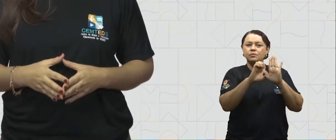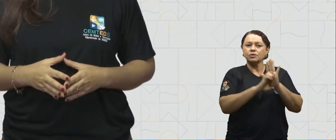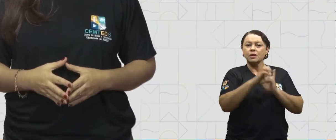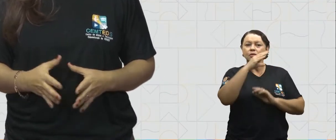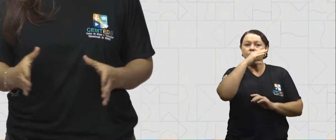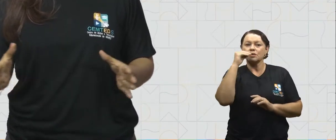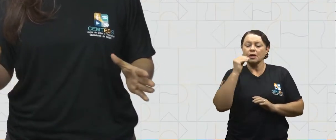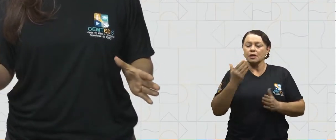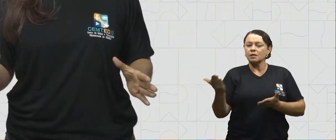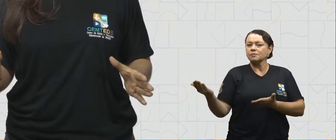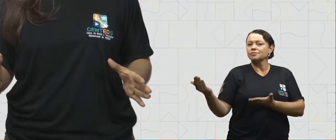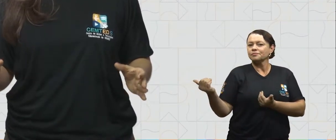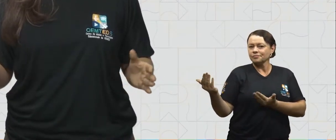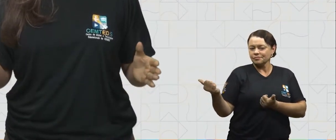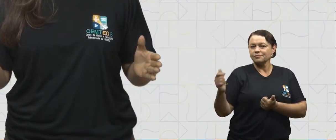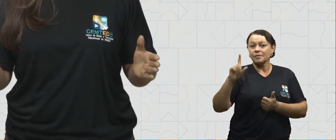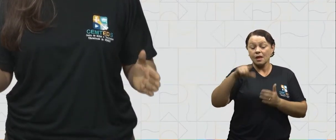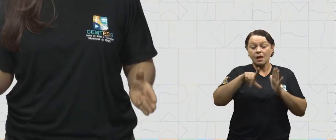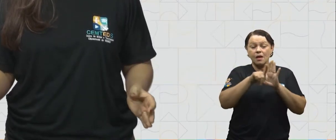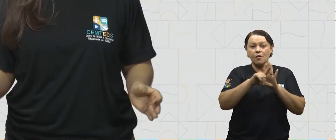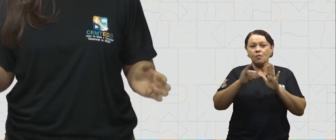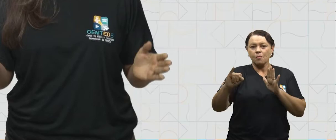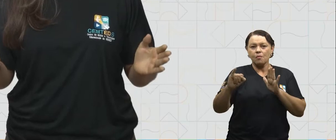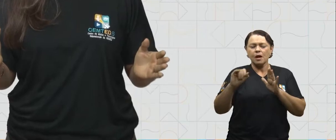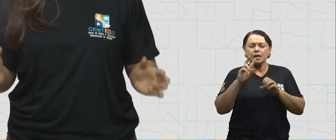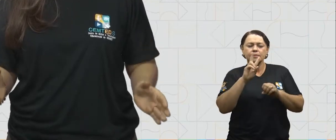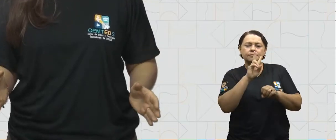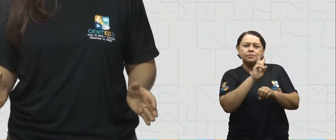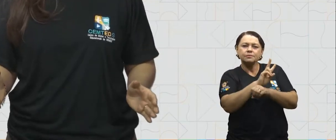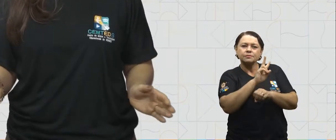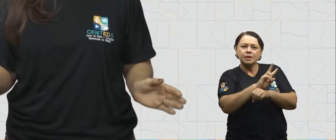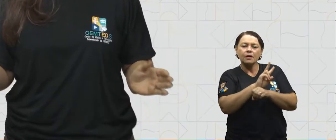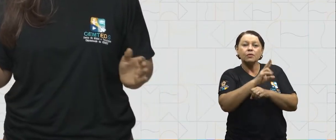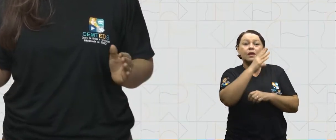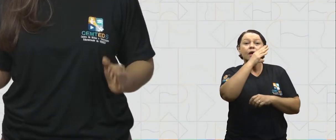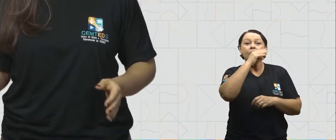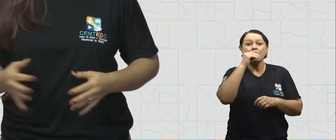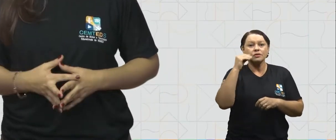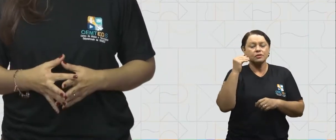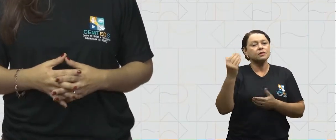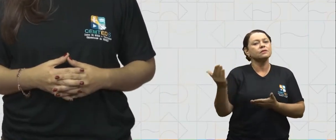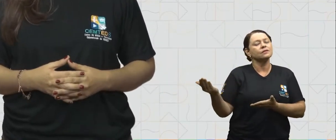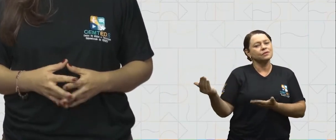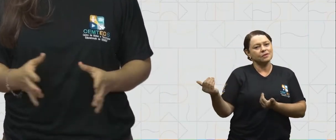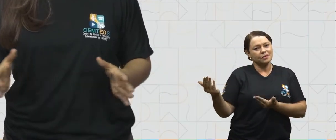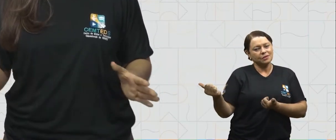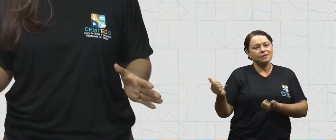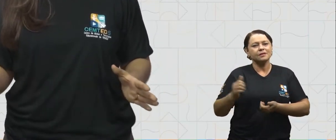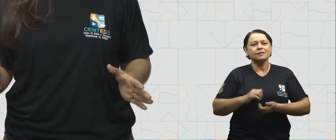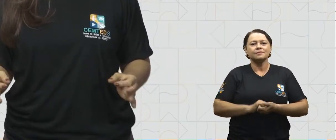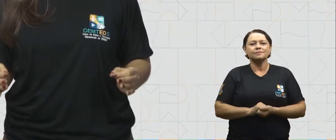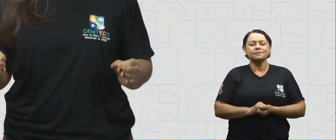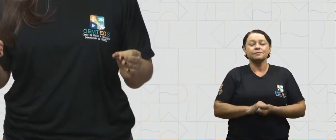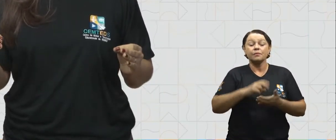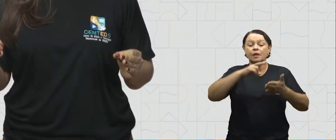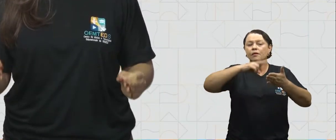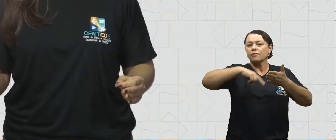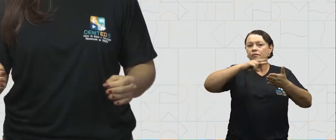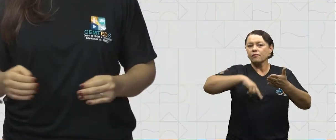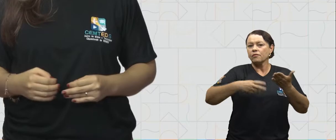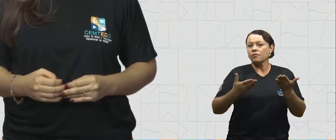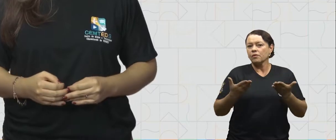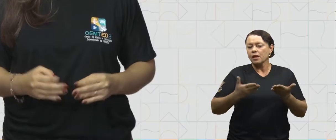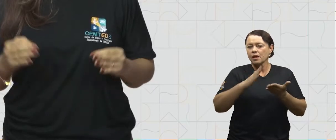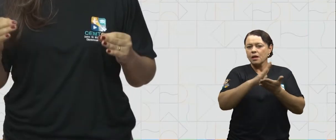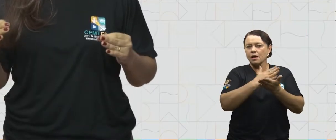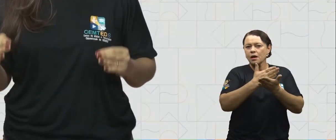do Adolescente. Uma lei feita para a proteção das crianças e dos adolescentes. Lerei para você